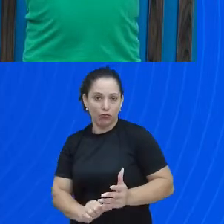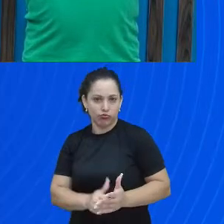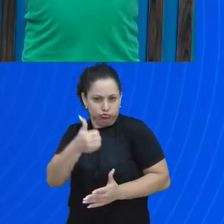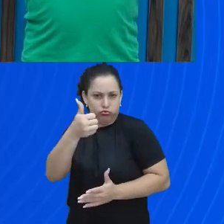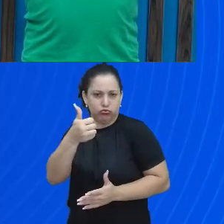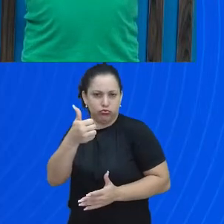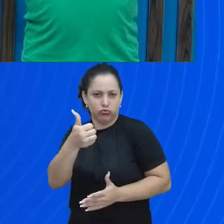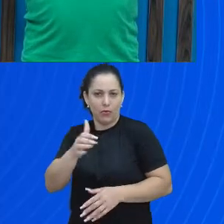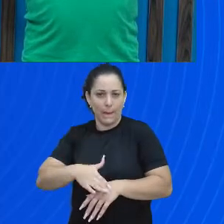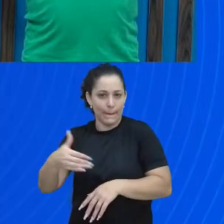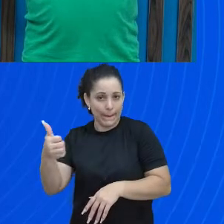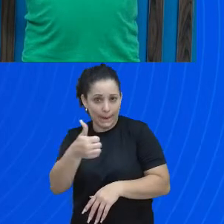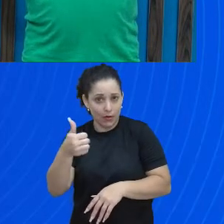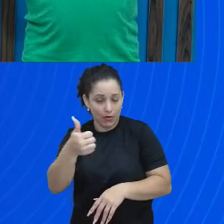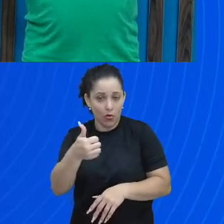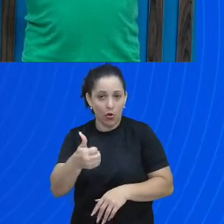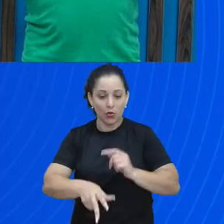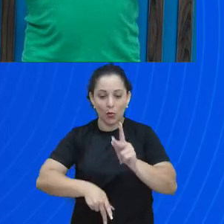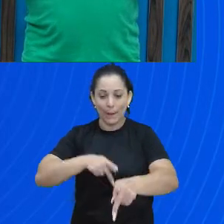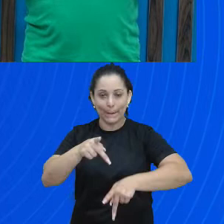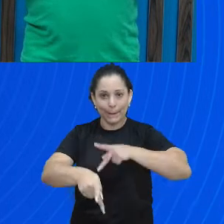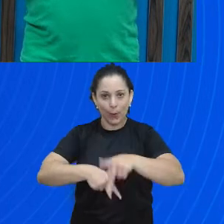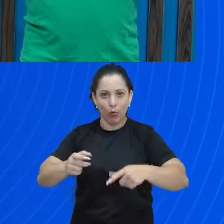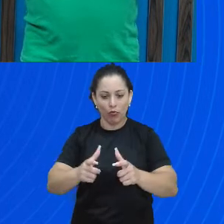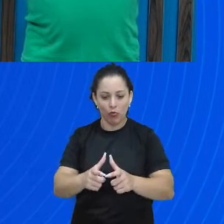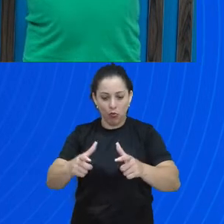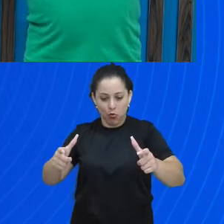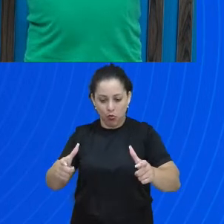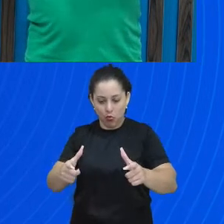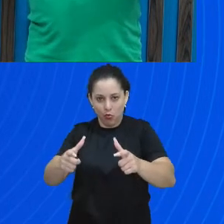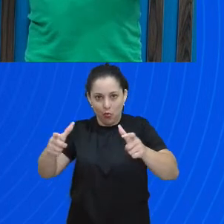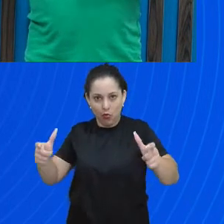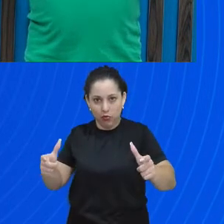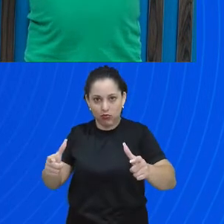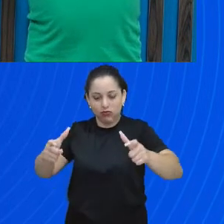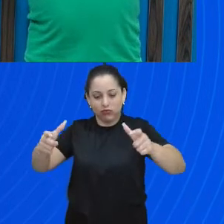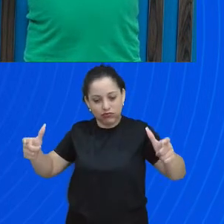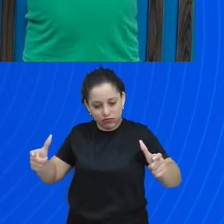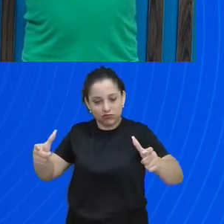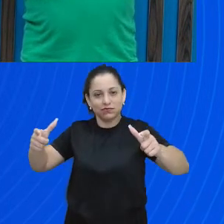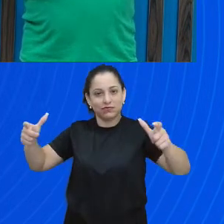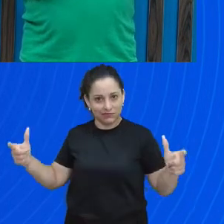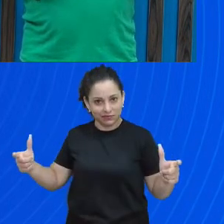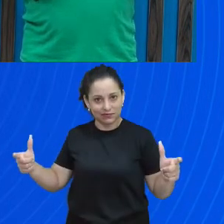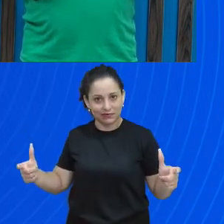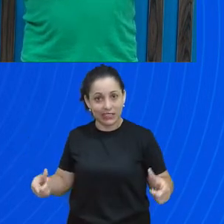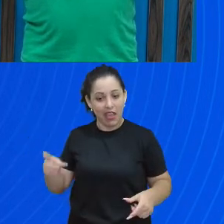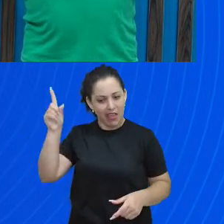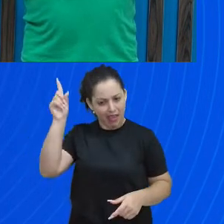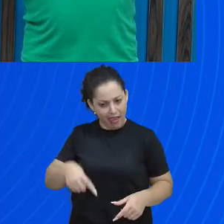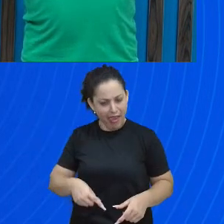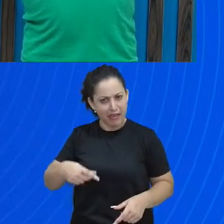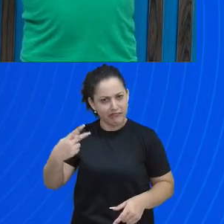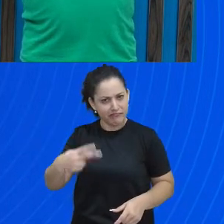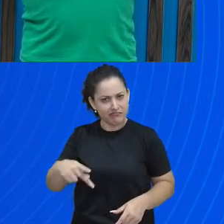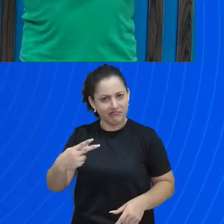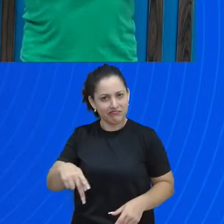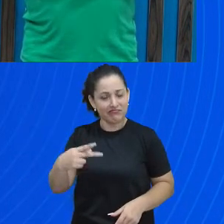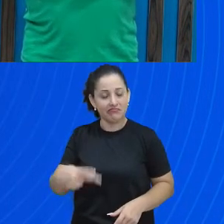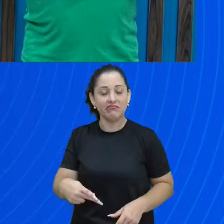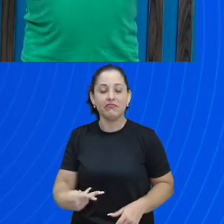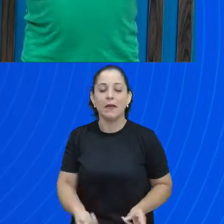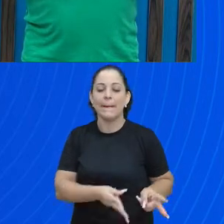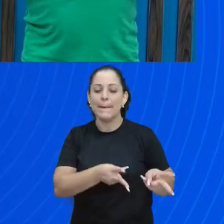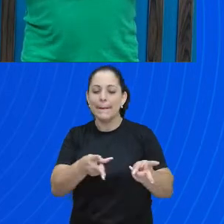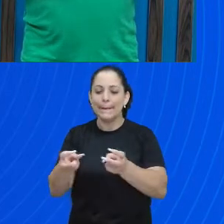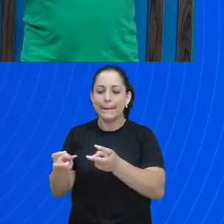a população ela começa, né, a se desenvolver, começa a crescer. E uma das formas de você pegar esse excedente